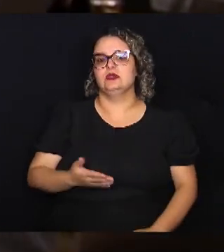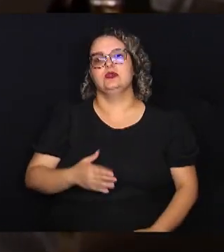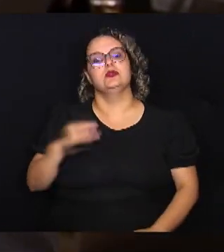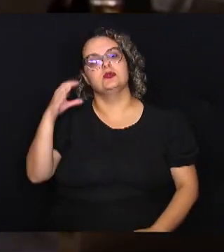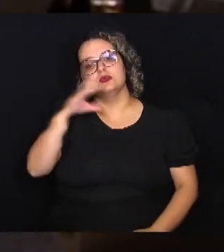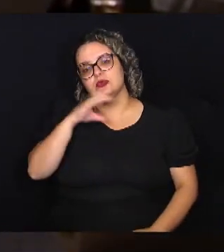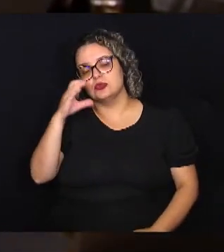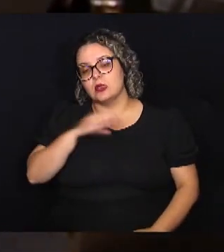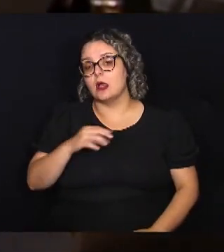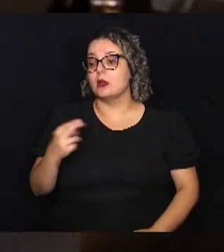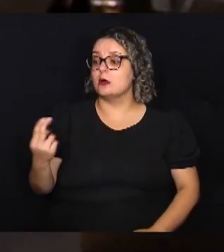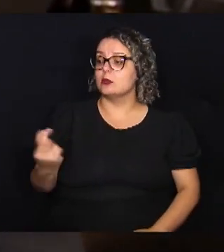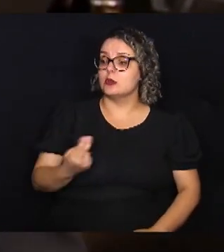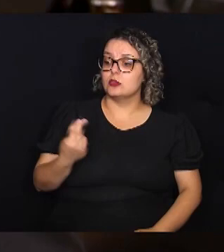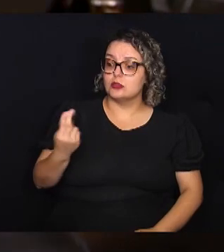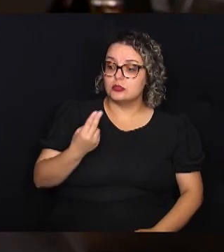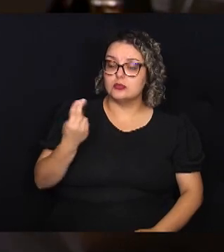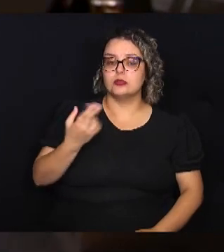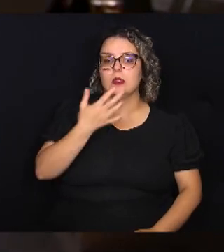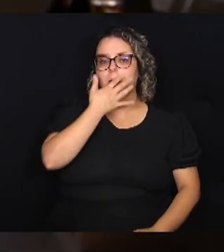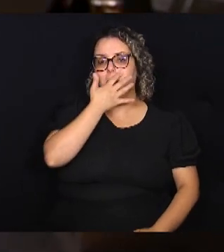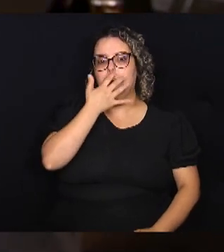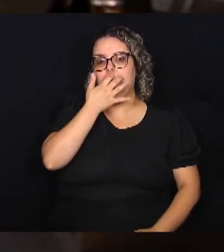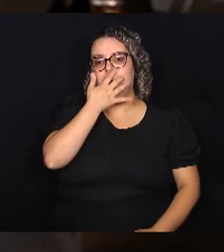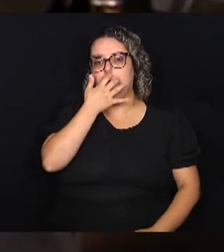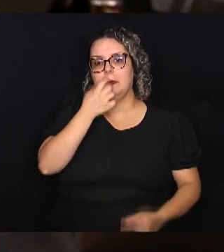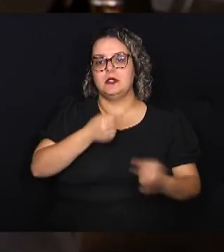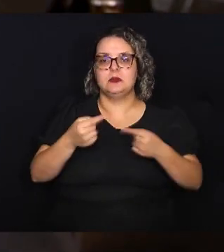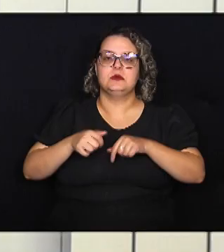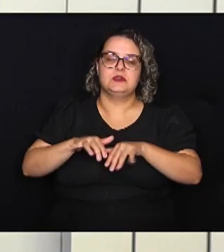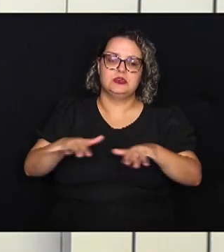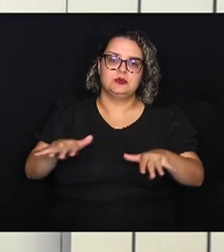essa discussão trará esse amplo debate.